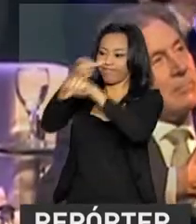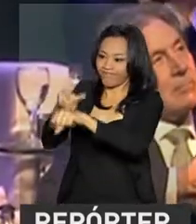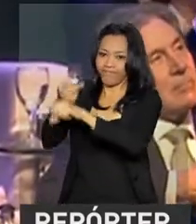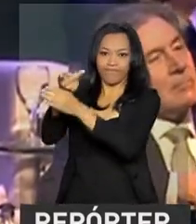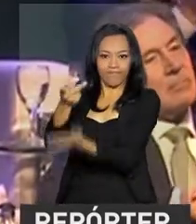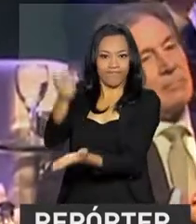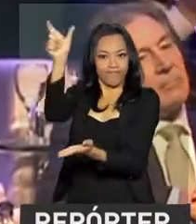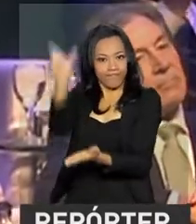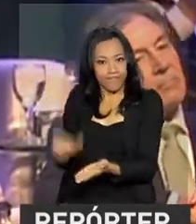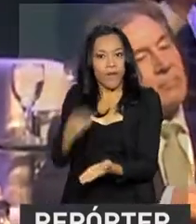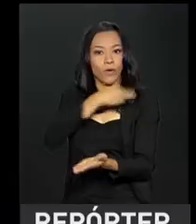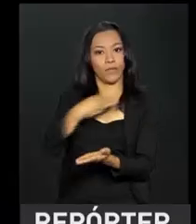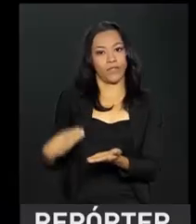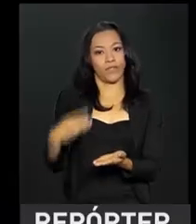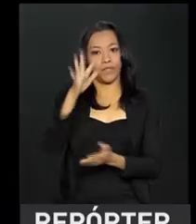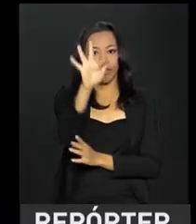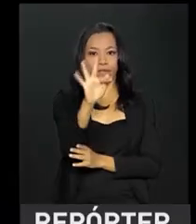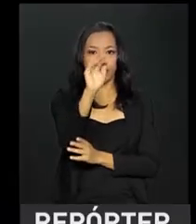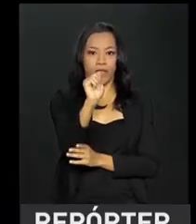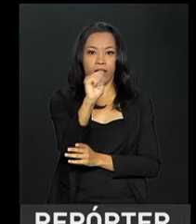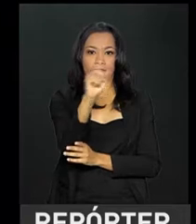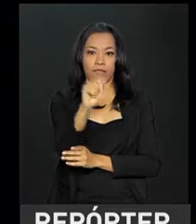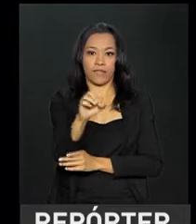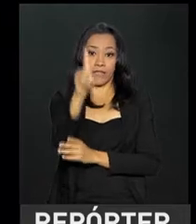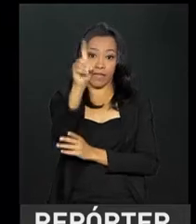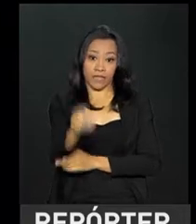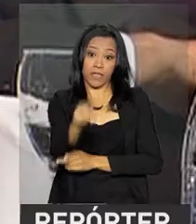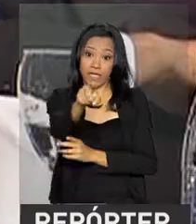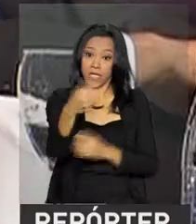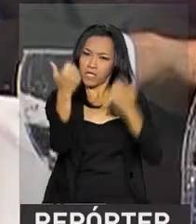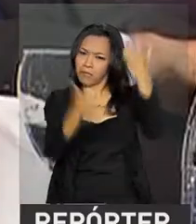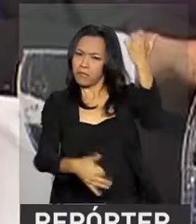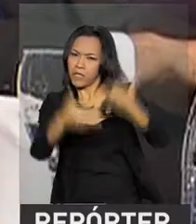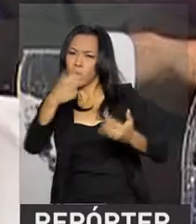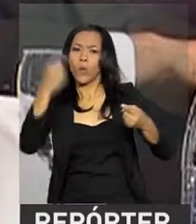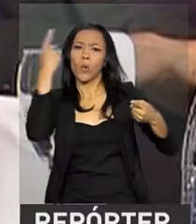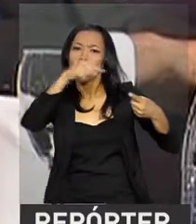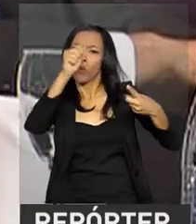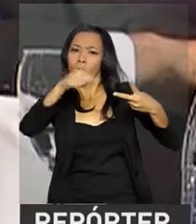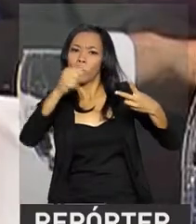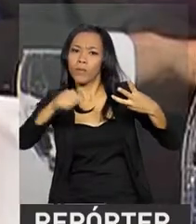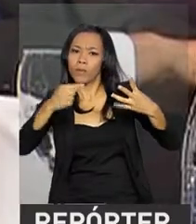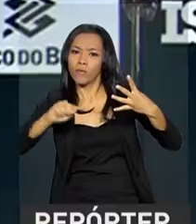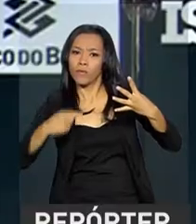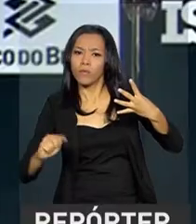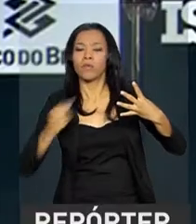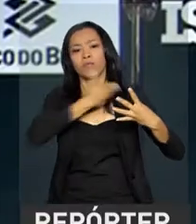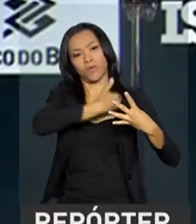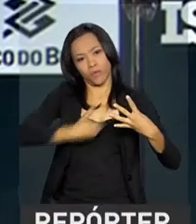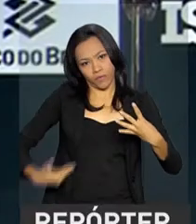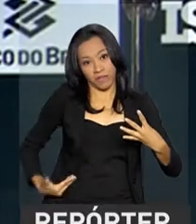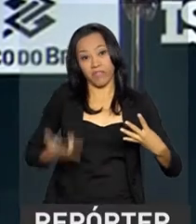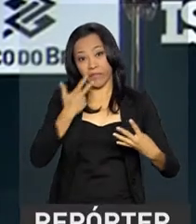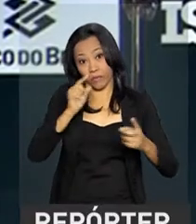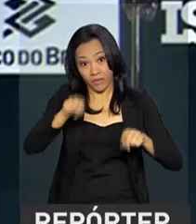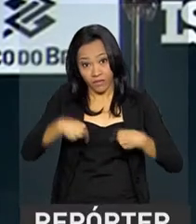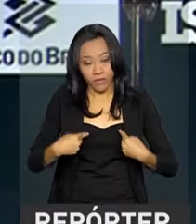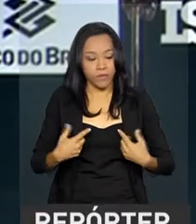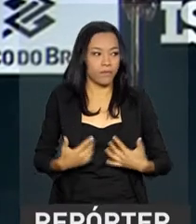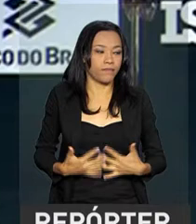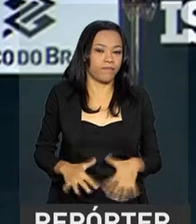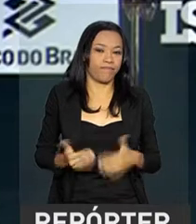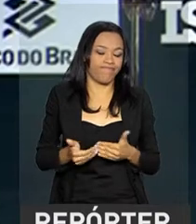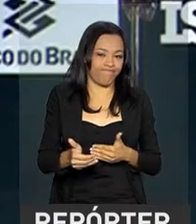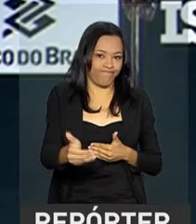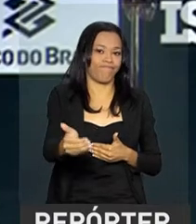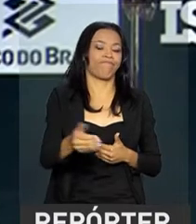da Fazenda, Henrique Meirelles. O ministro destacou os avanços conquistados pelo governo e disse que os desafios ainda são grandes.